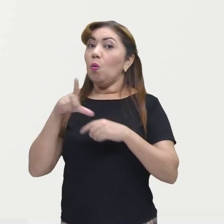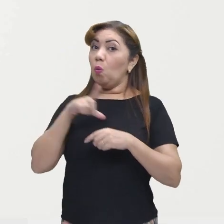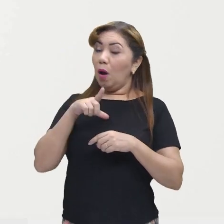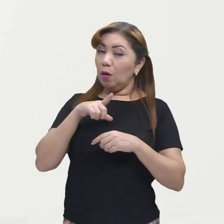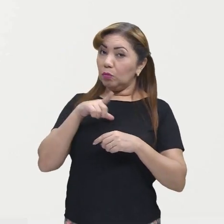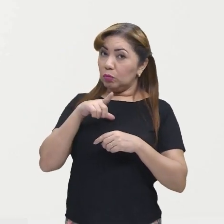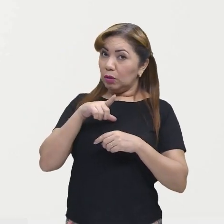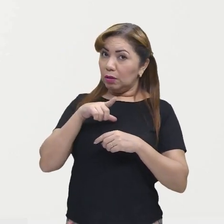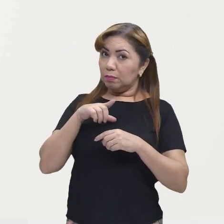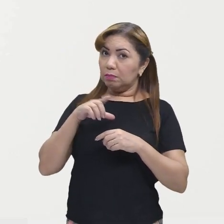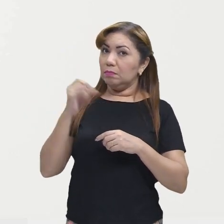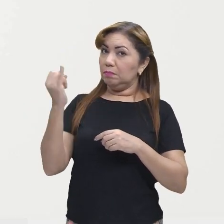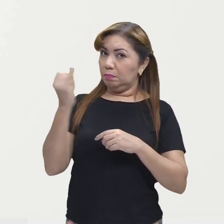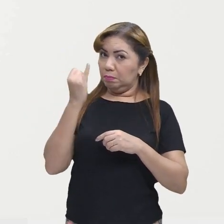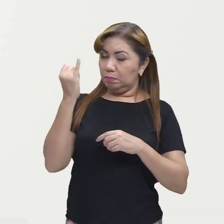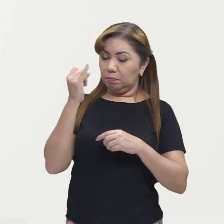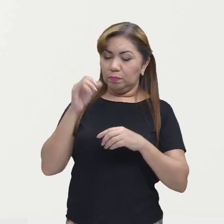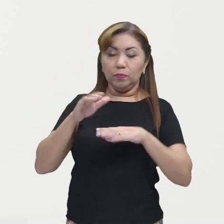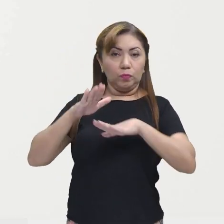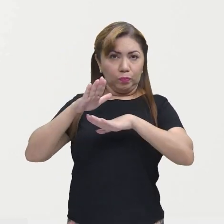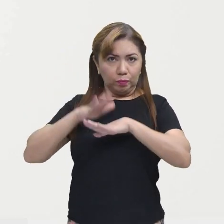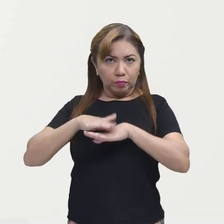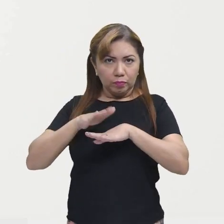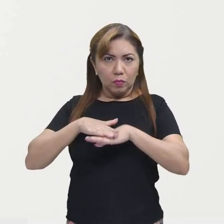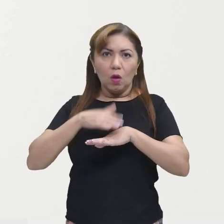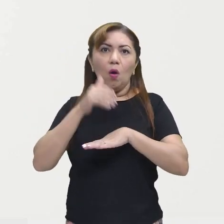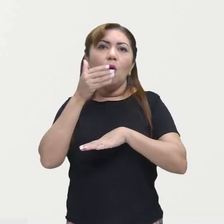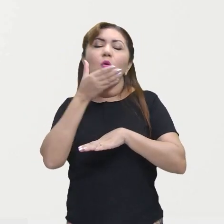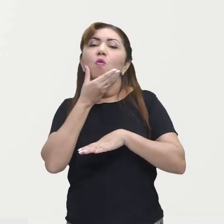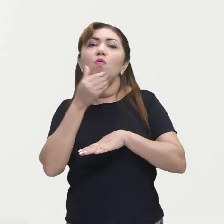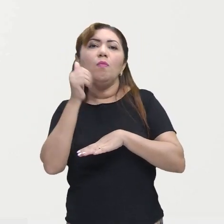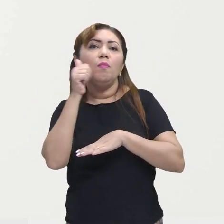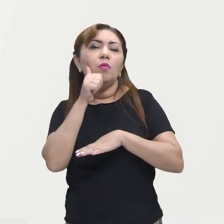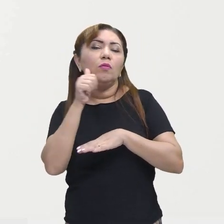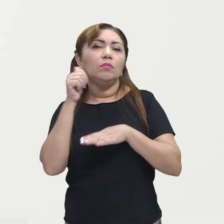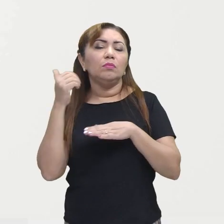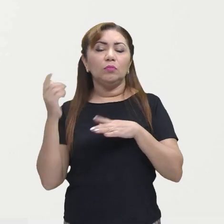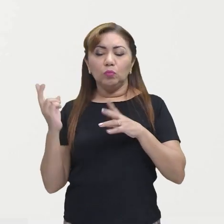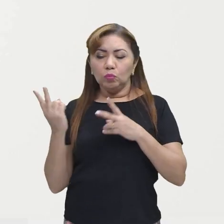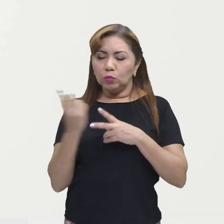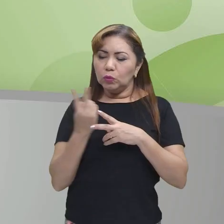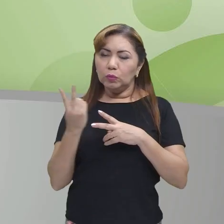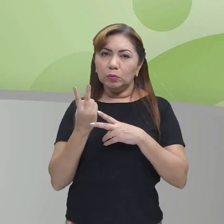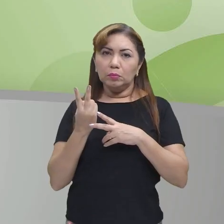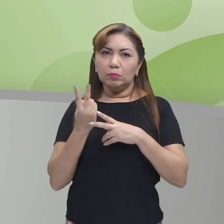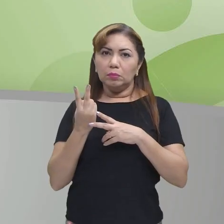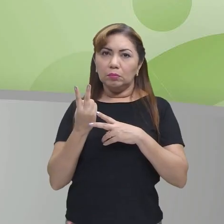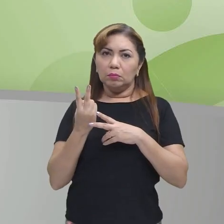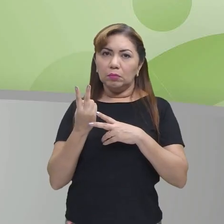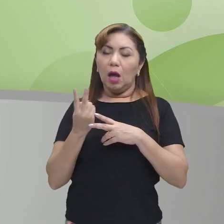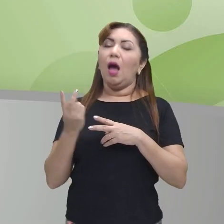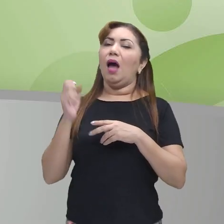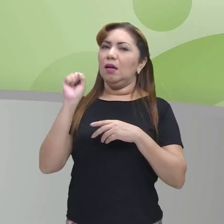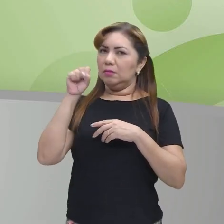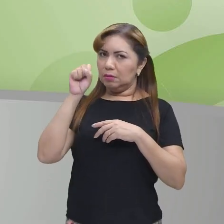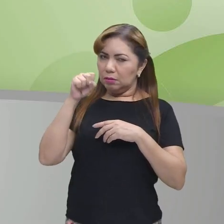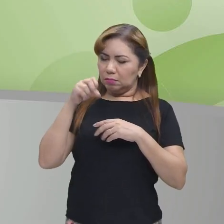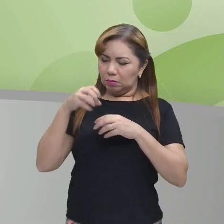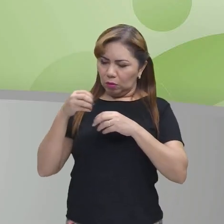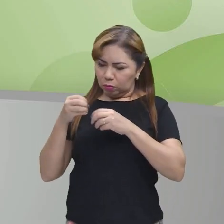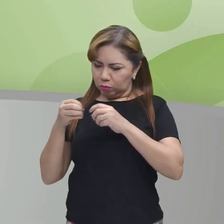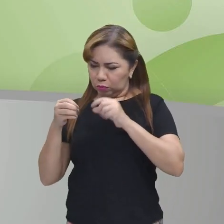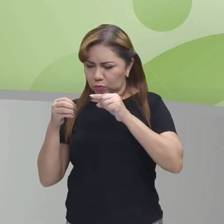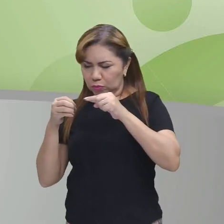onde ele expele o espermatozoide que fecundam a mulher. Então, como nós podemos ver aqui,